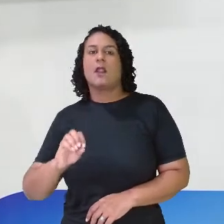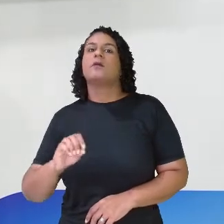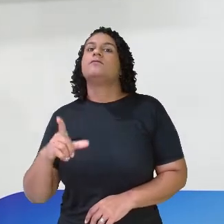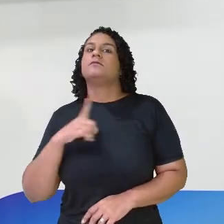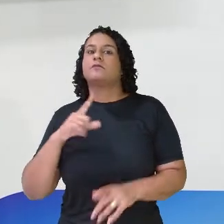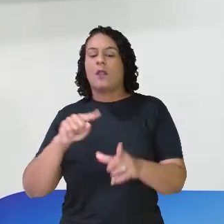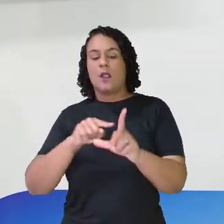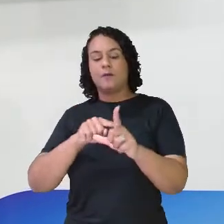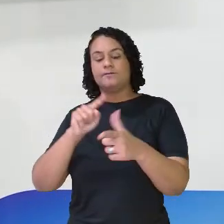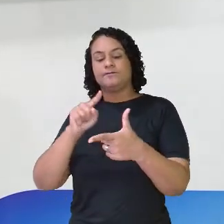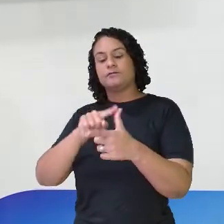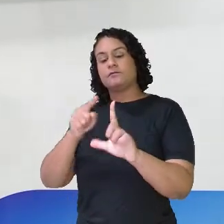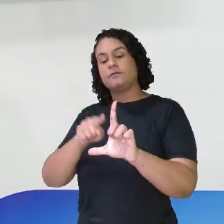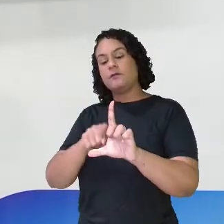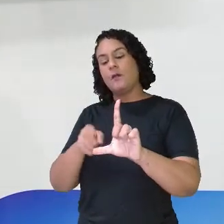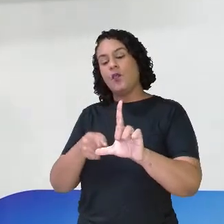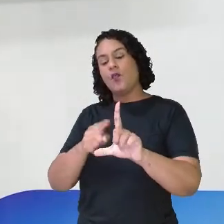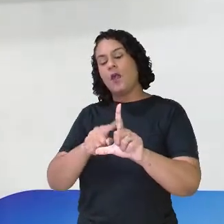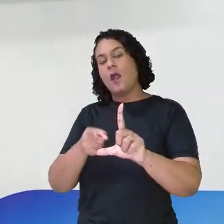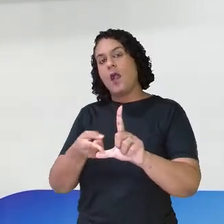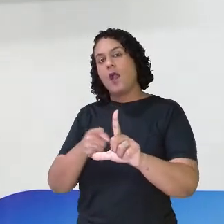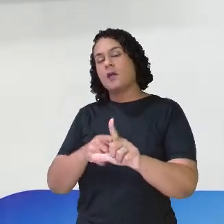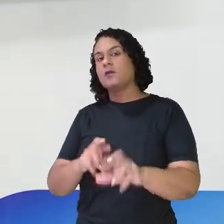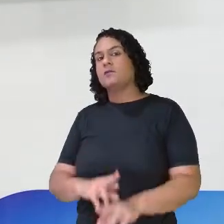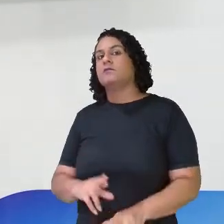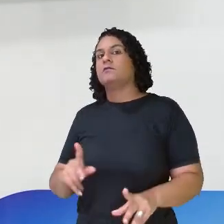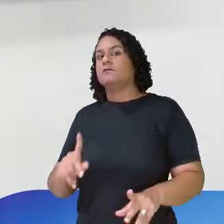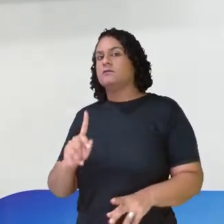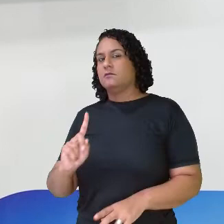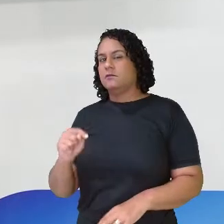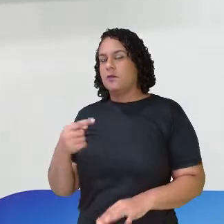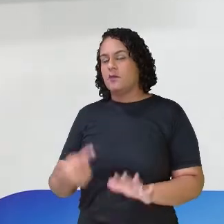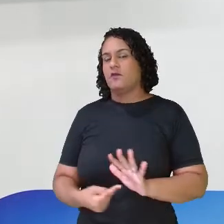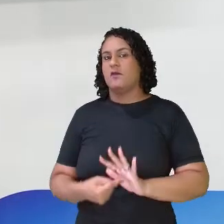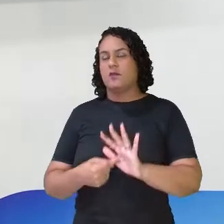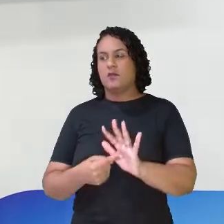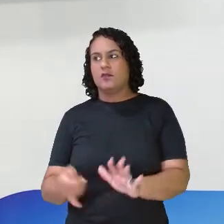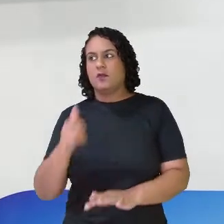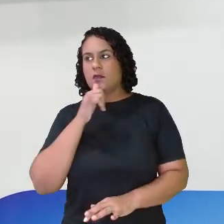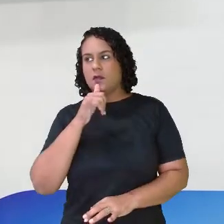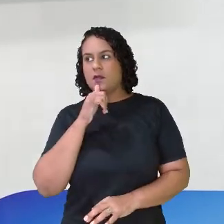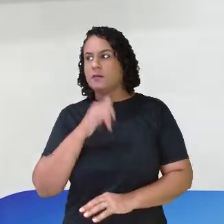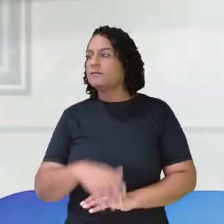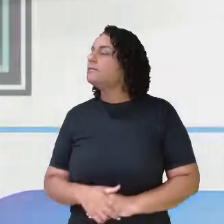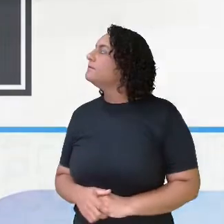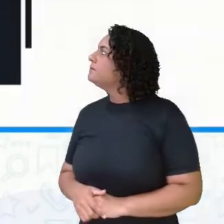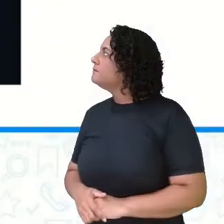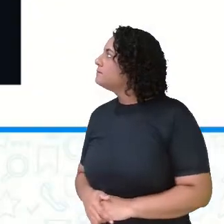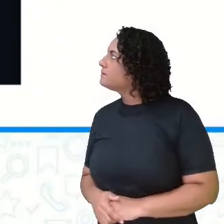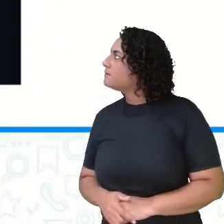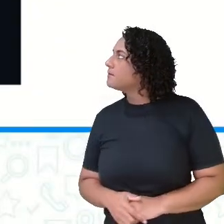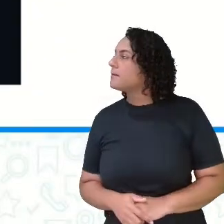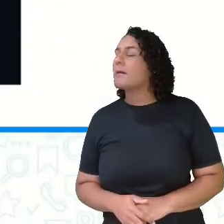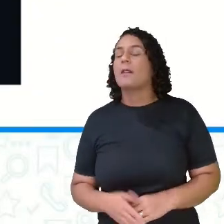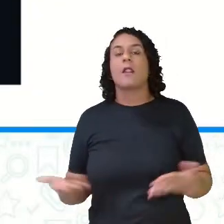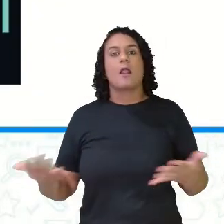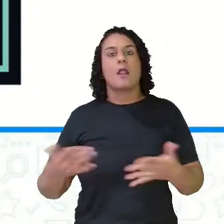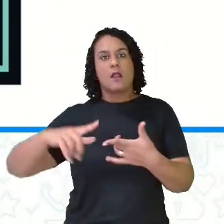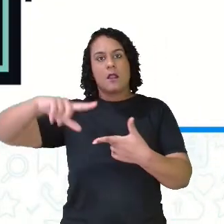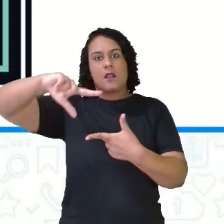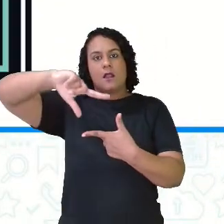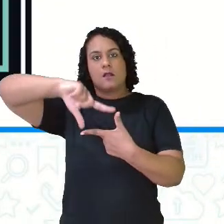Os ângulos, eles são diferentes. Eu vou mostrar um exemplo de losango. Eu tenho em seguida o retângulo.